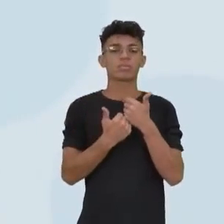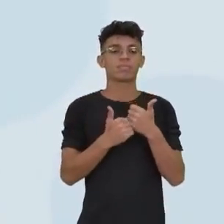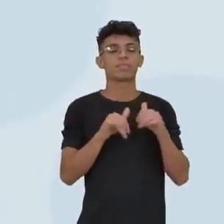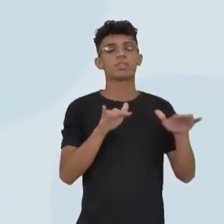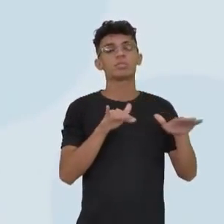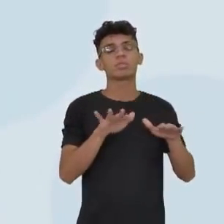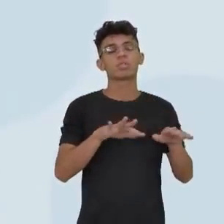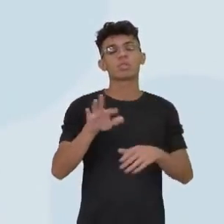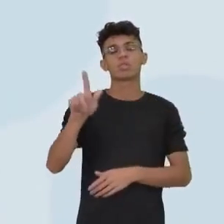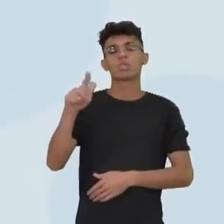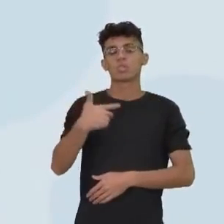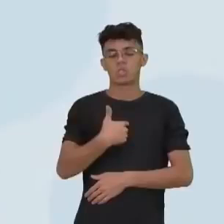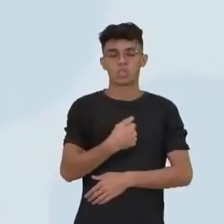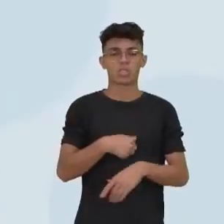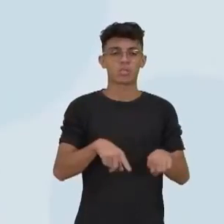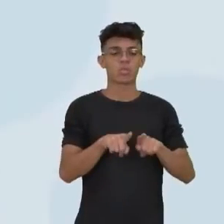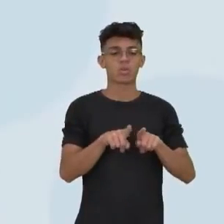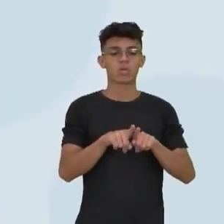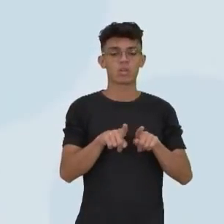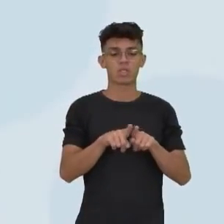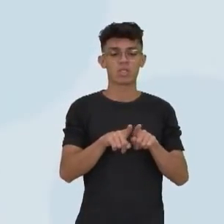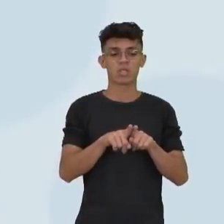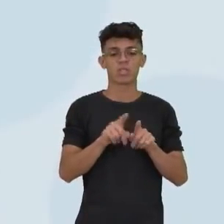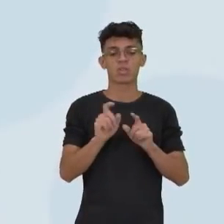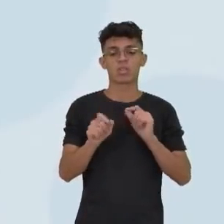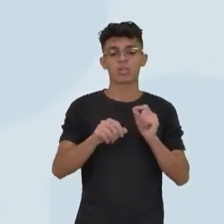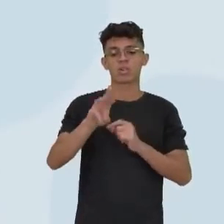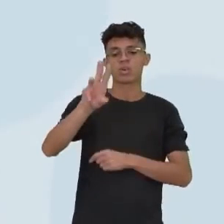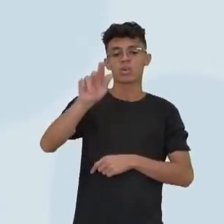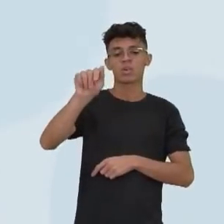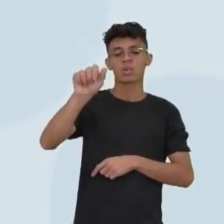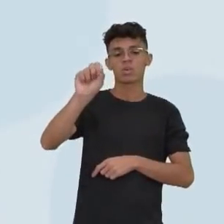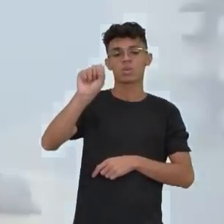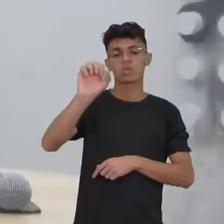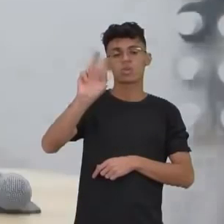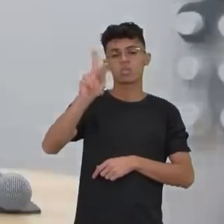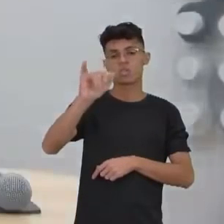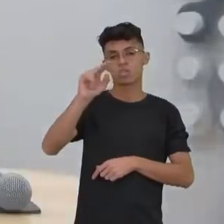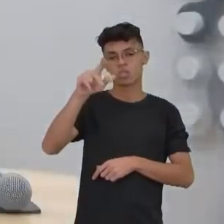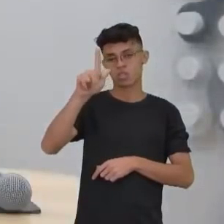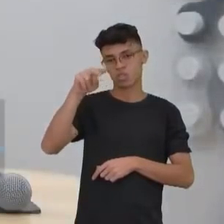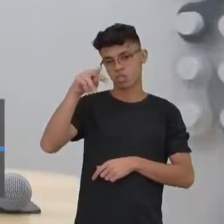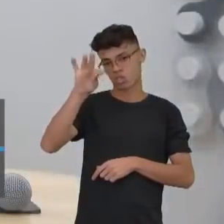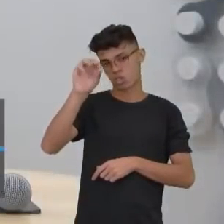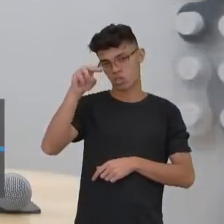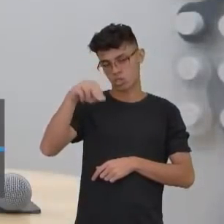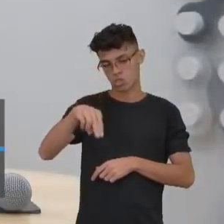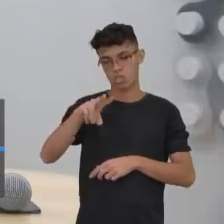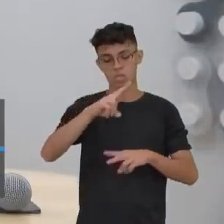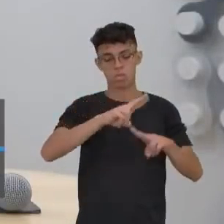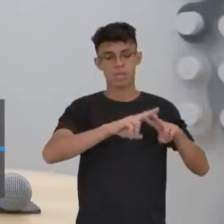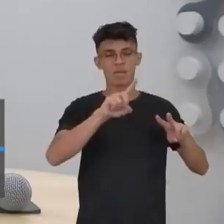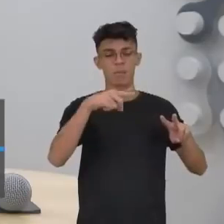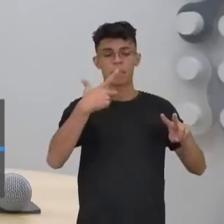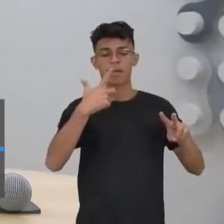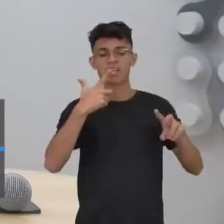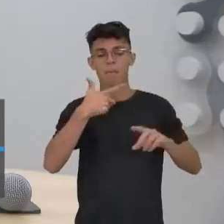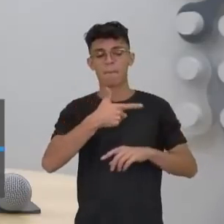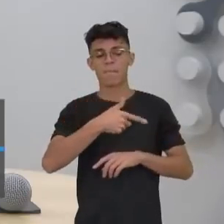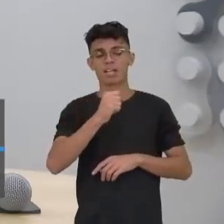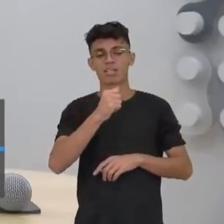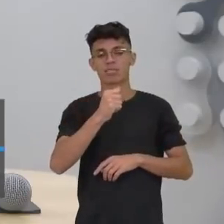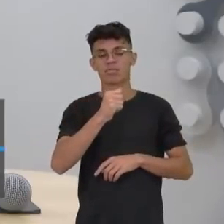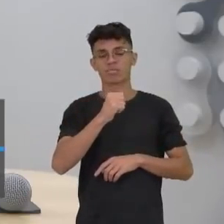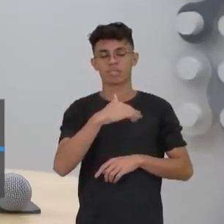Vargas, e o Washington Luiz é preso e depois exilado. Então, a gente já tem em mente que uma